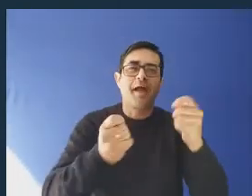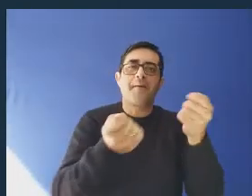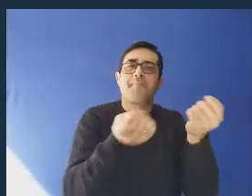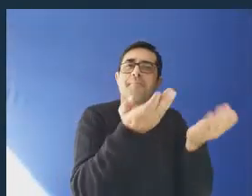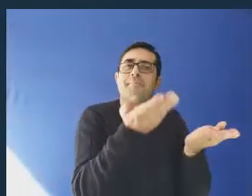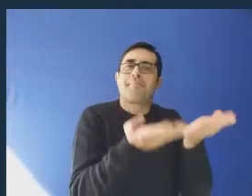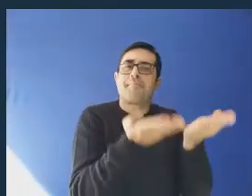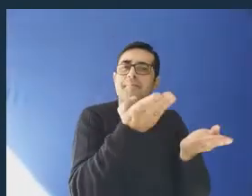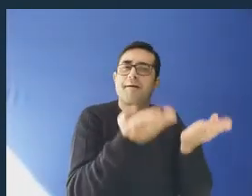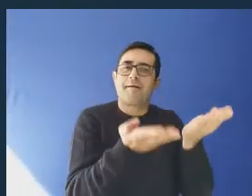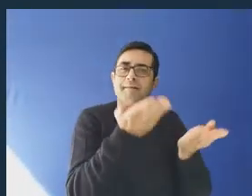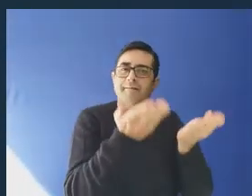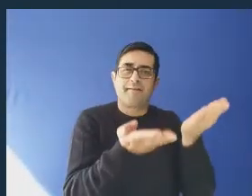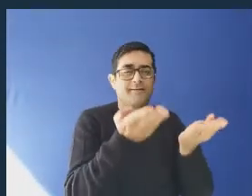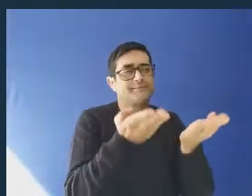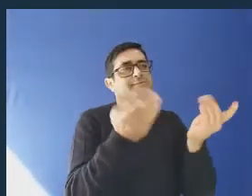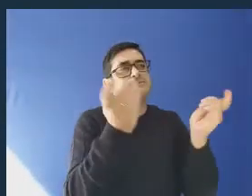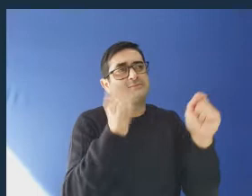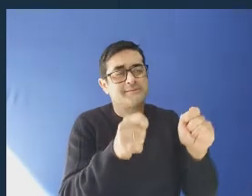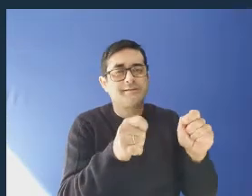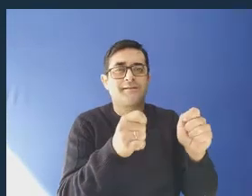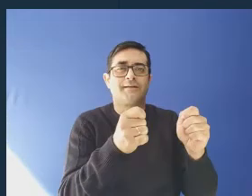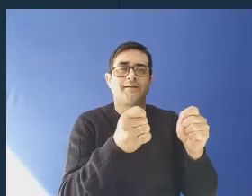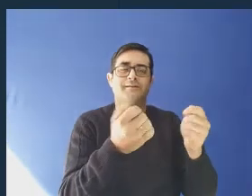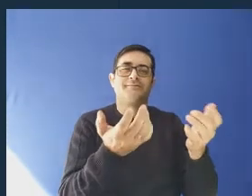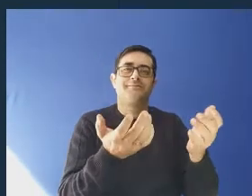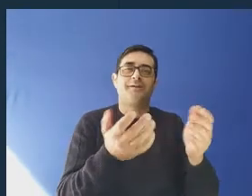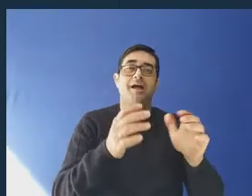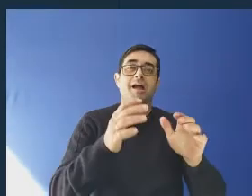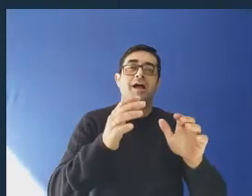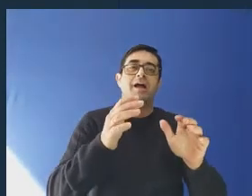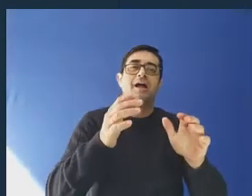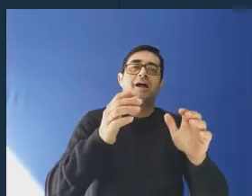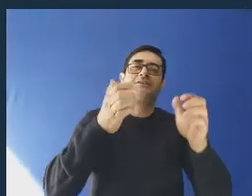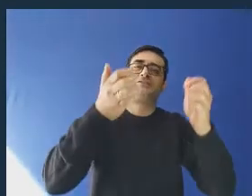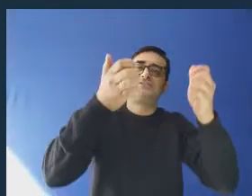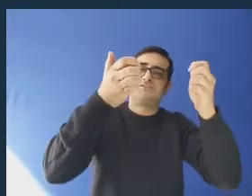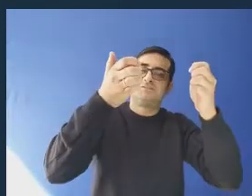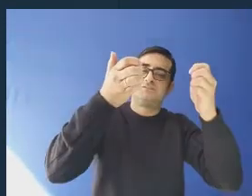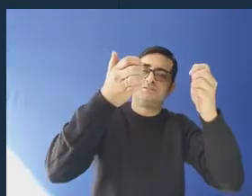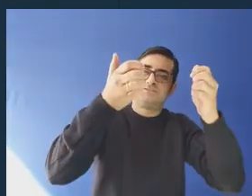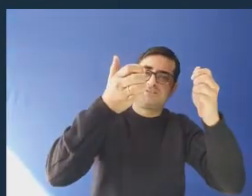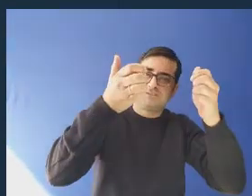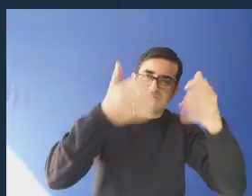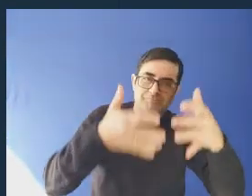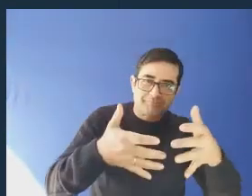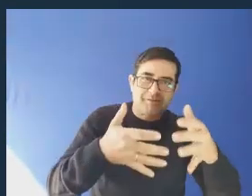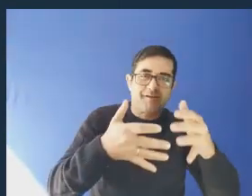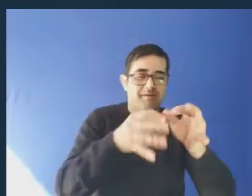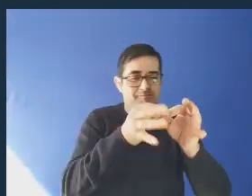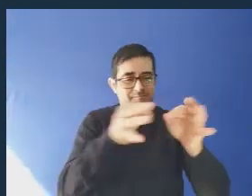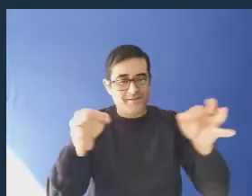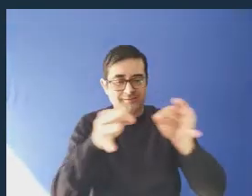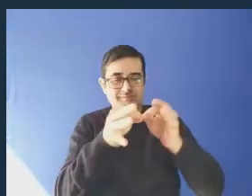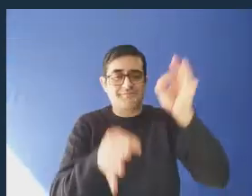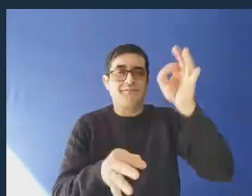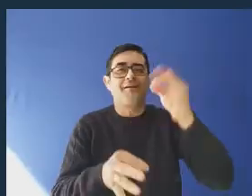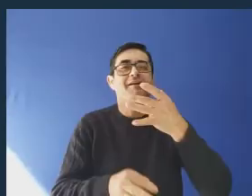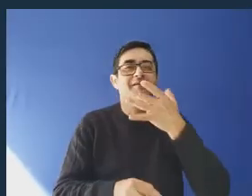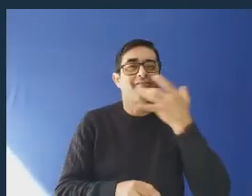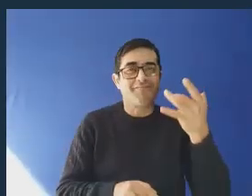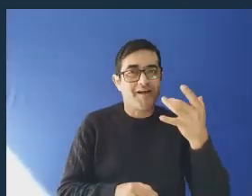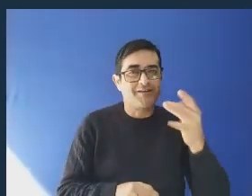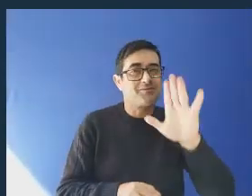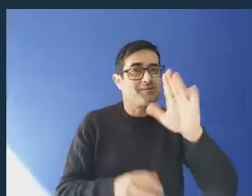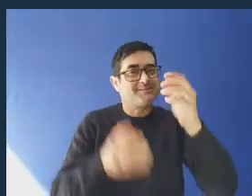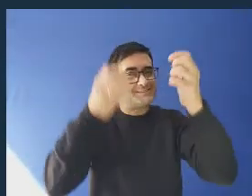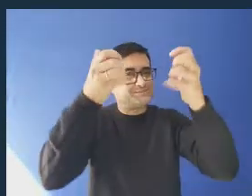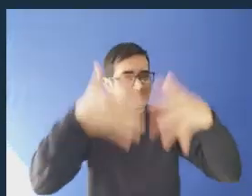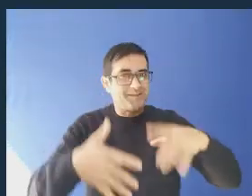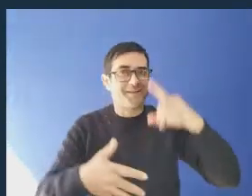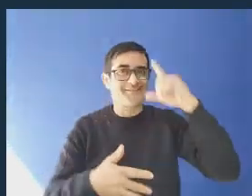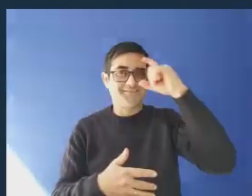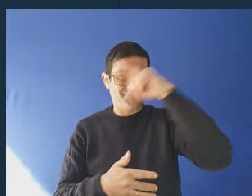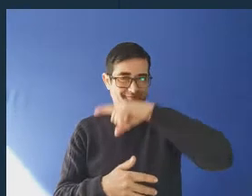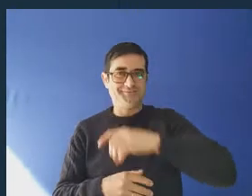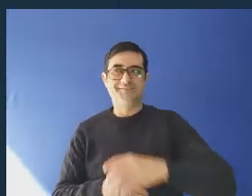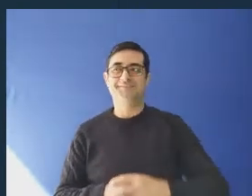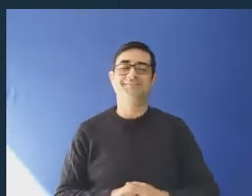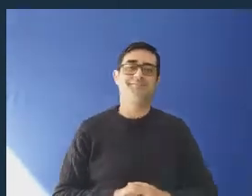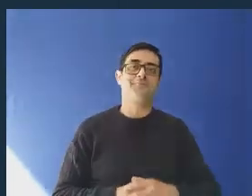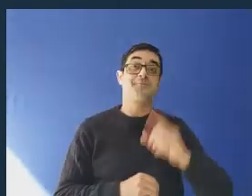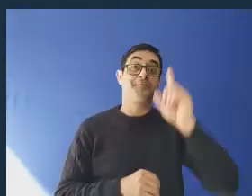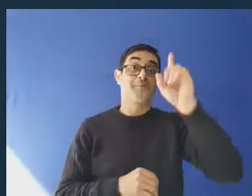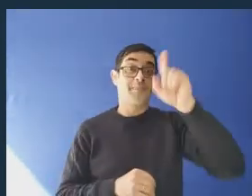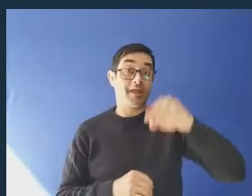ele sobre uma balança, por exemplo. Então a gente mede muito facilmente, mas é difícil de explicar o que é, porque na